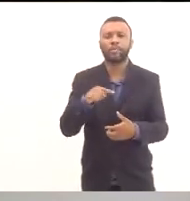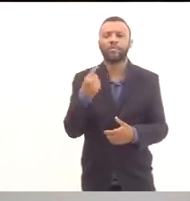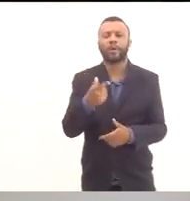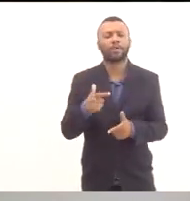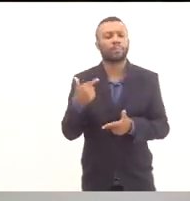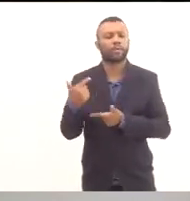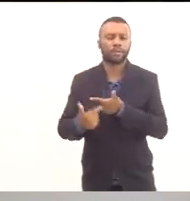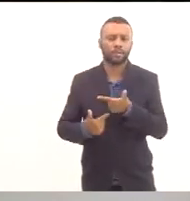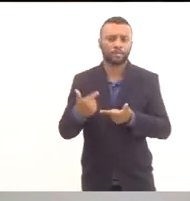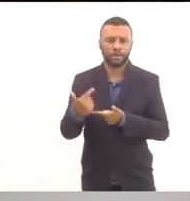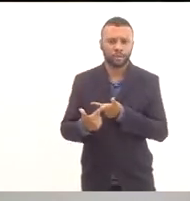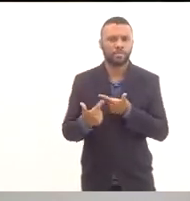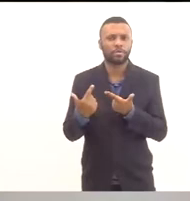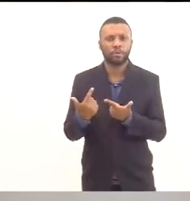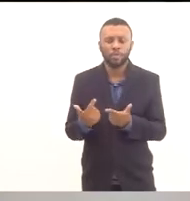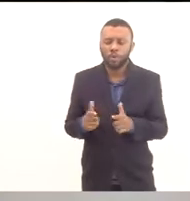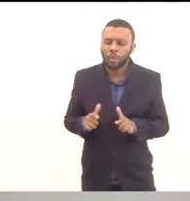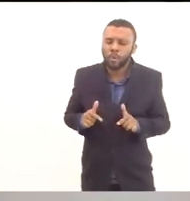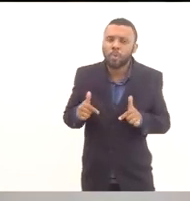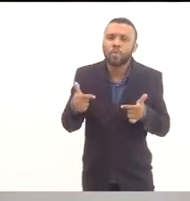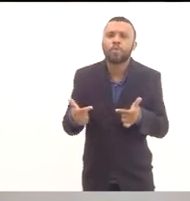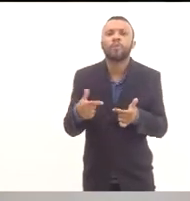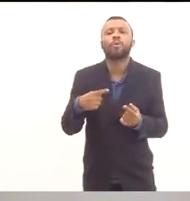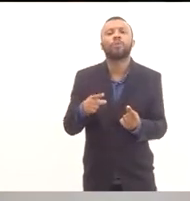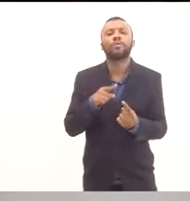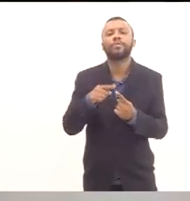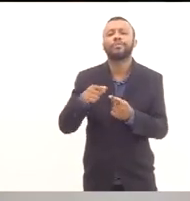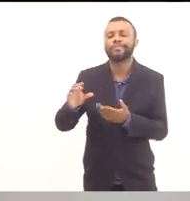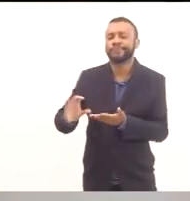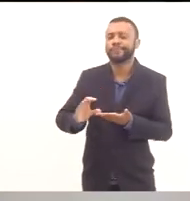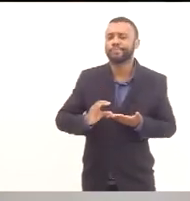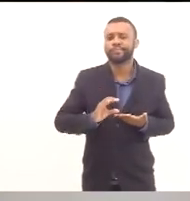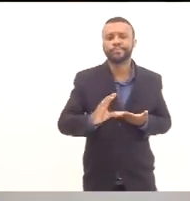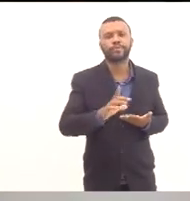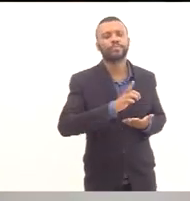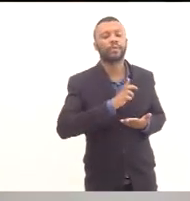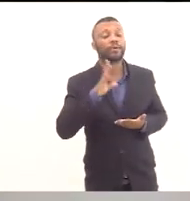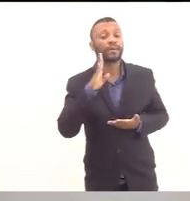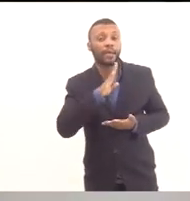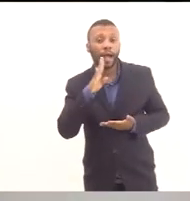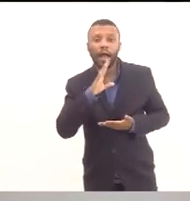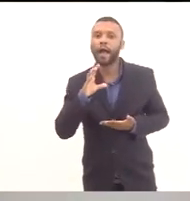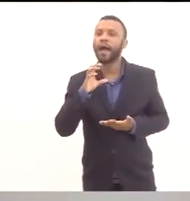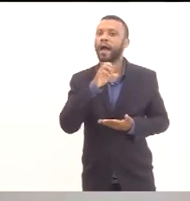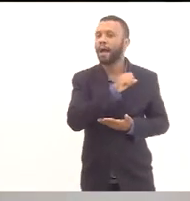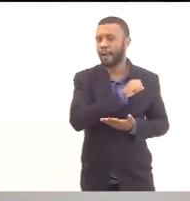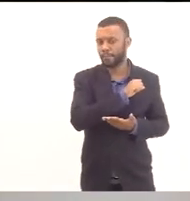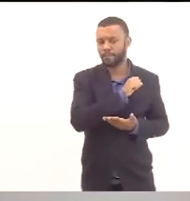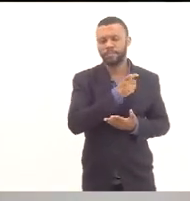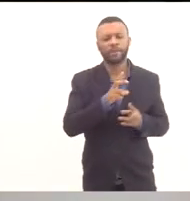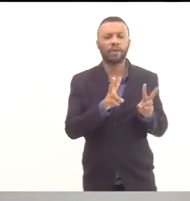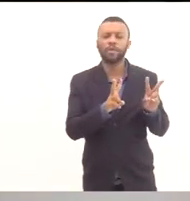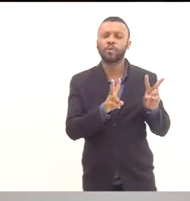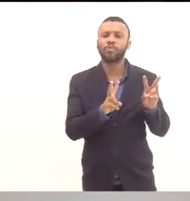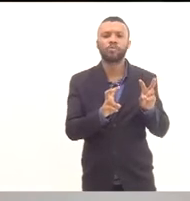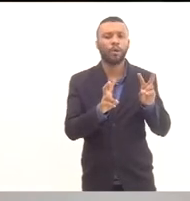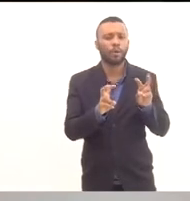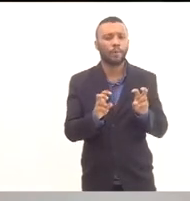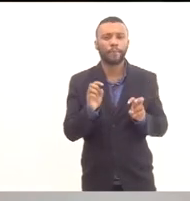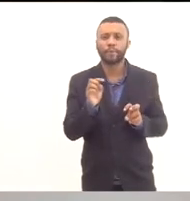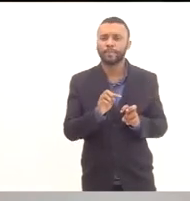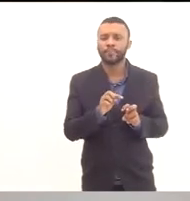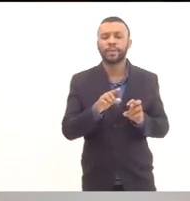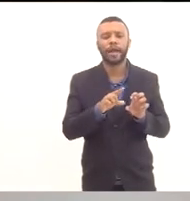da forma mais prática possível para que esse recurso chegasse o mais rápido possível é com relação a